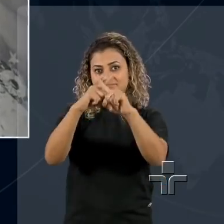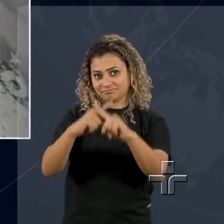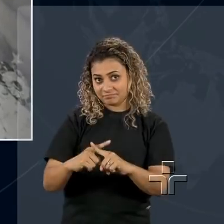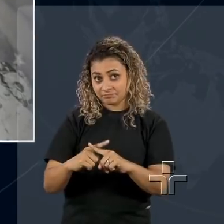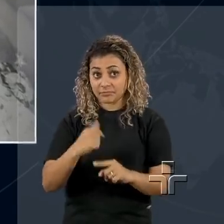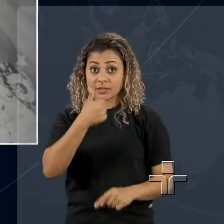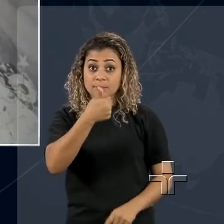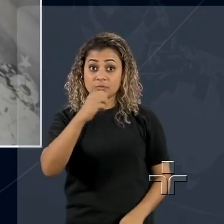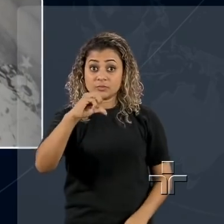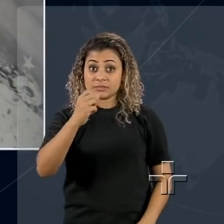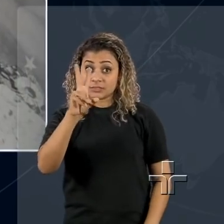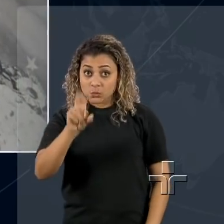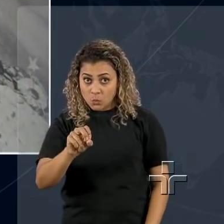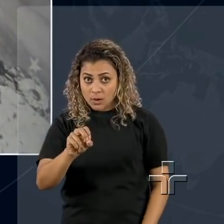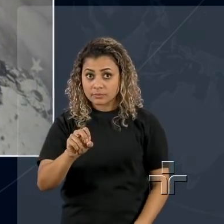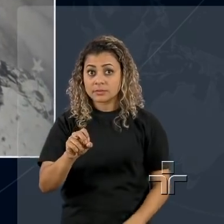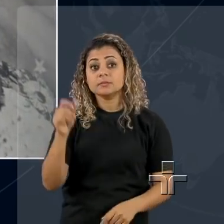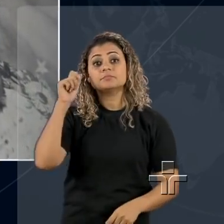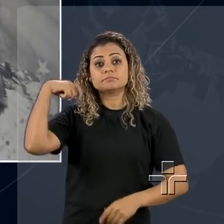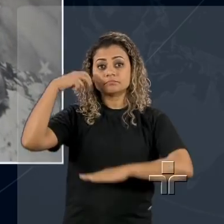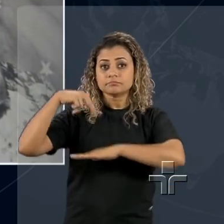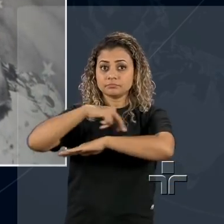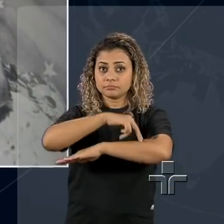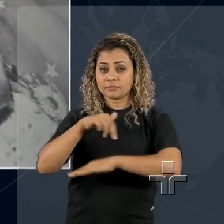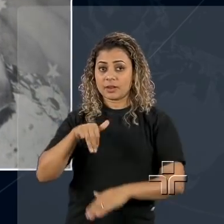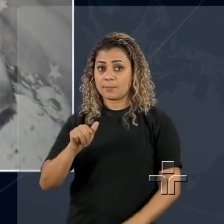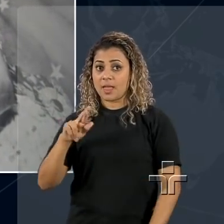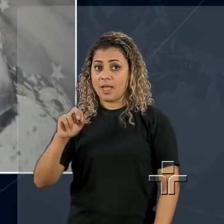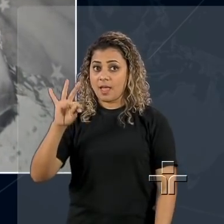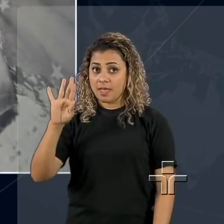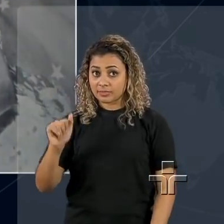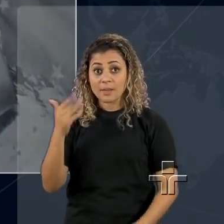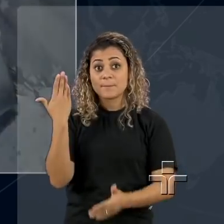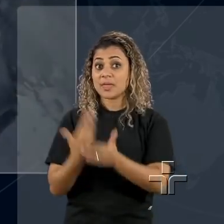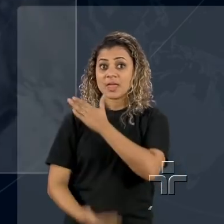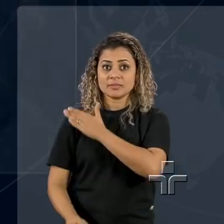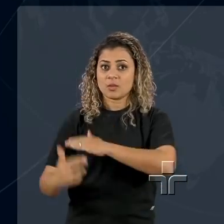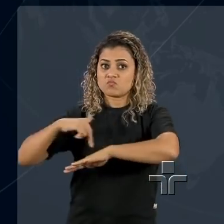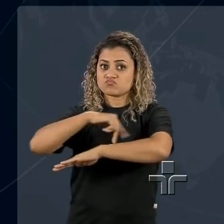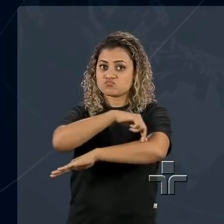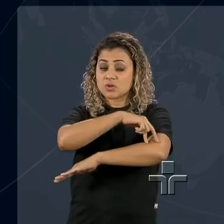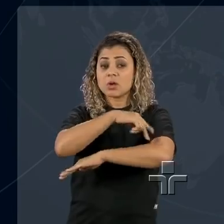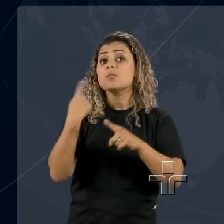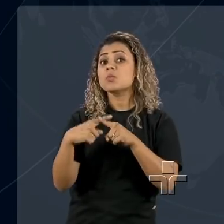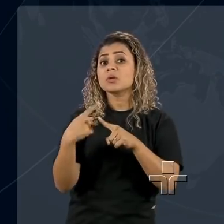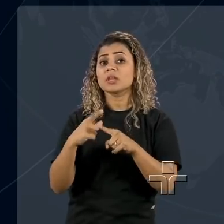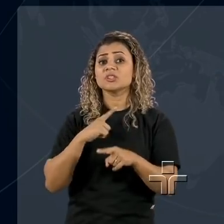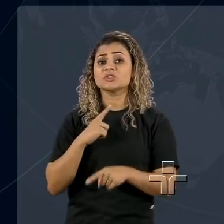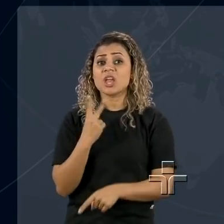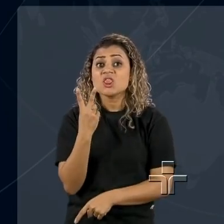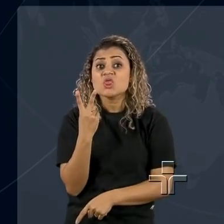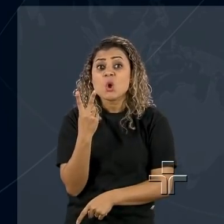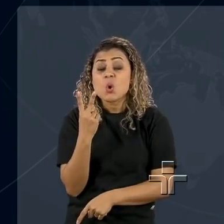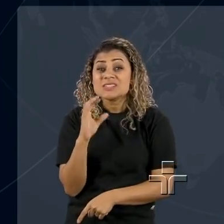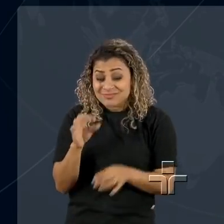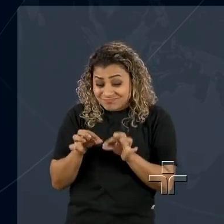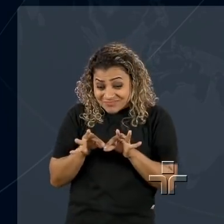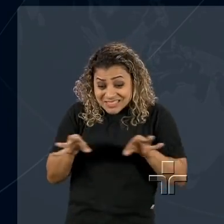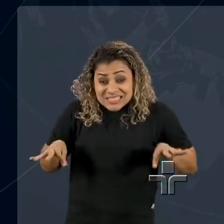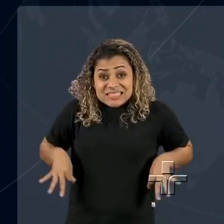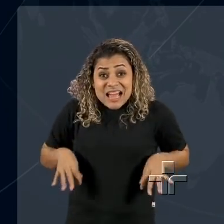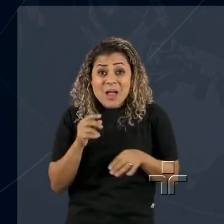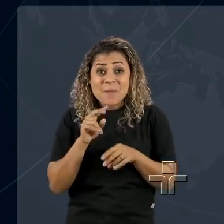venci, eu sofri bastante bullying na internet, bastante mensagens ofensivas, bastante coisas que eram para me deixar para